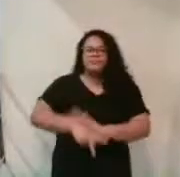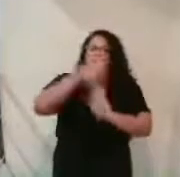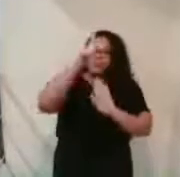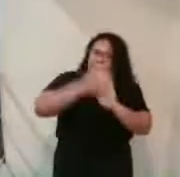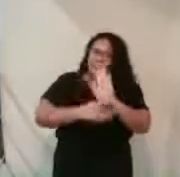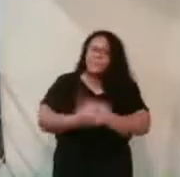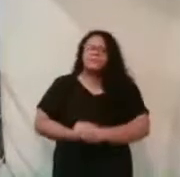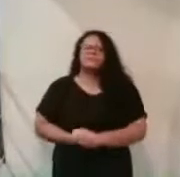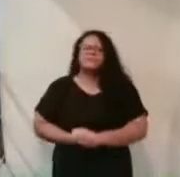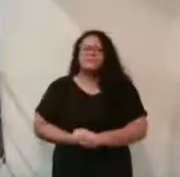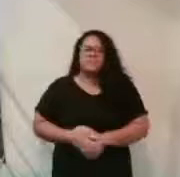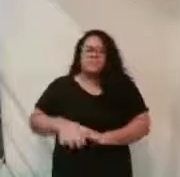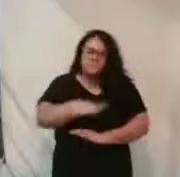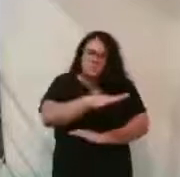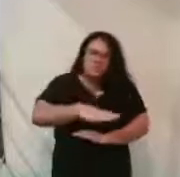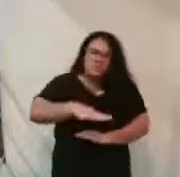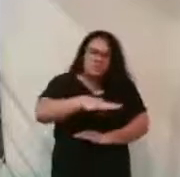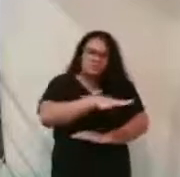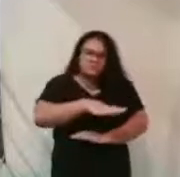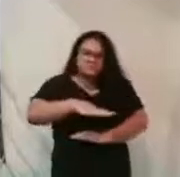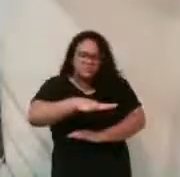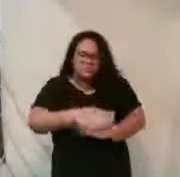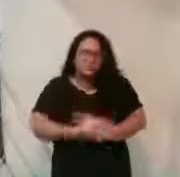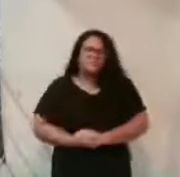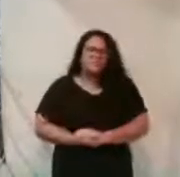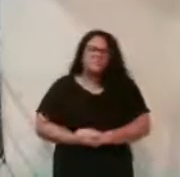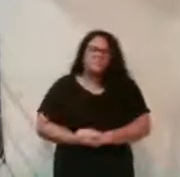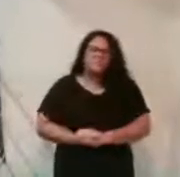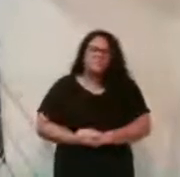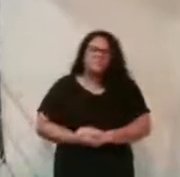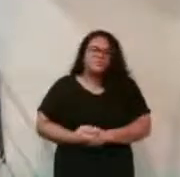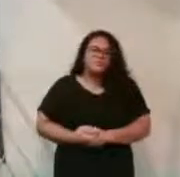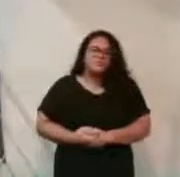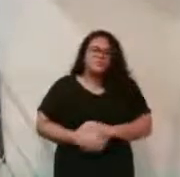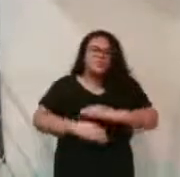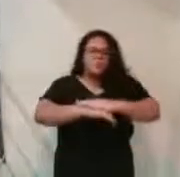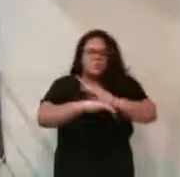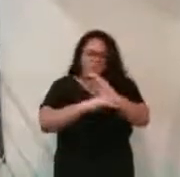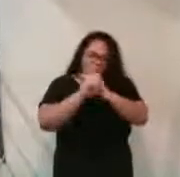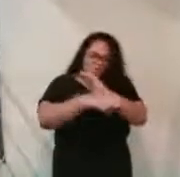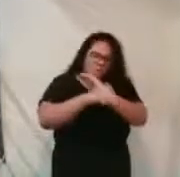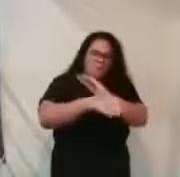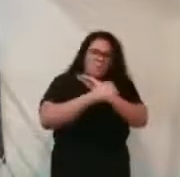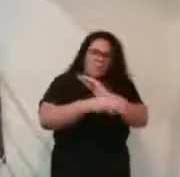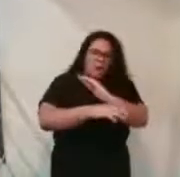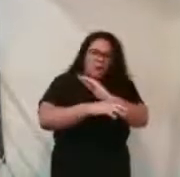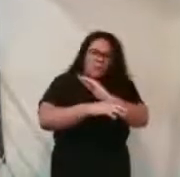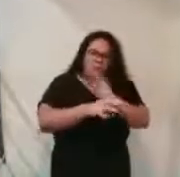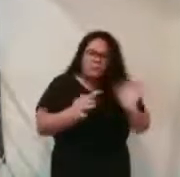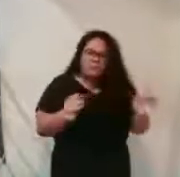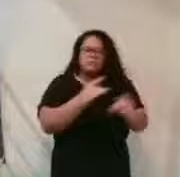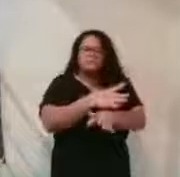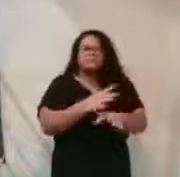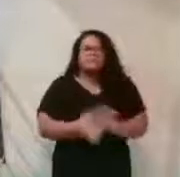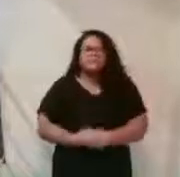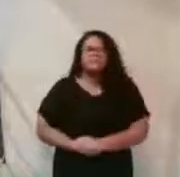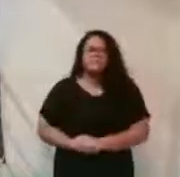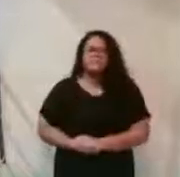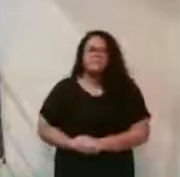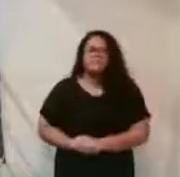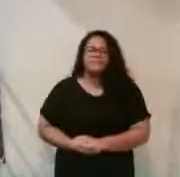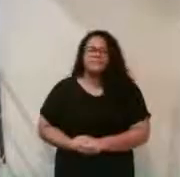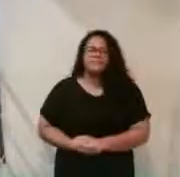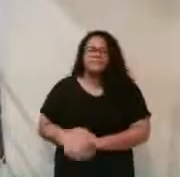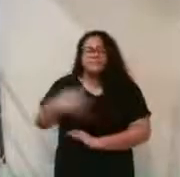Eu falava ontem, lá no, quando a gente foi na visita lá do aterro, e alguém me perguntou o que é